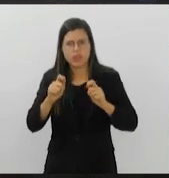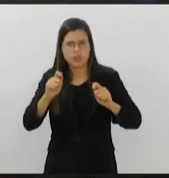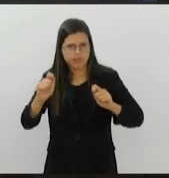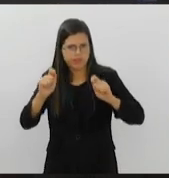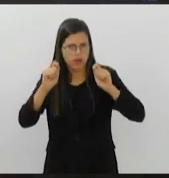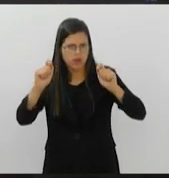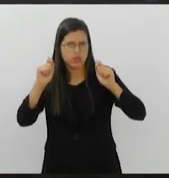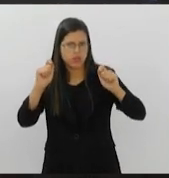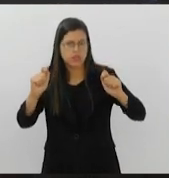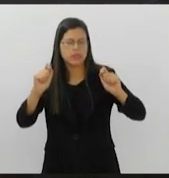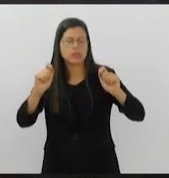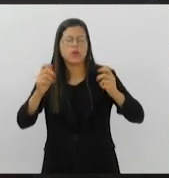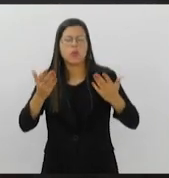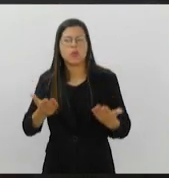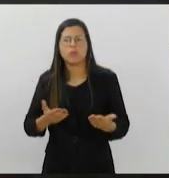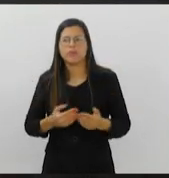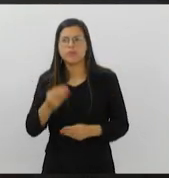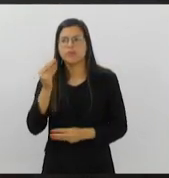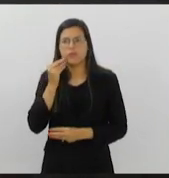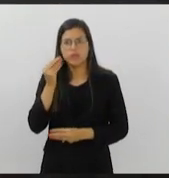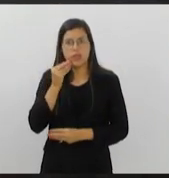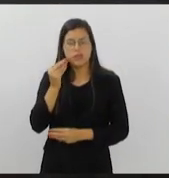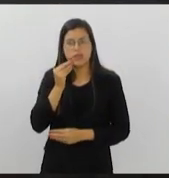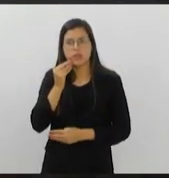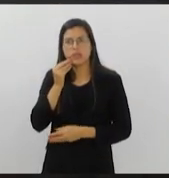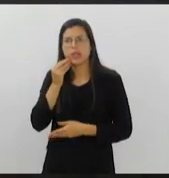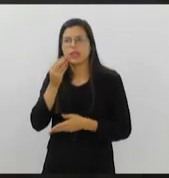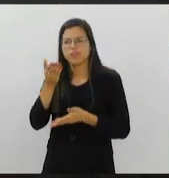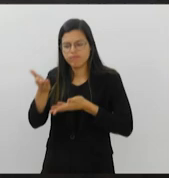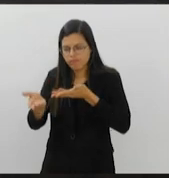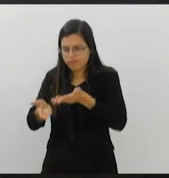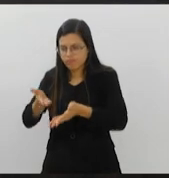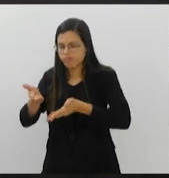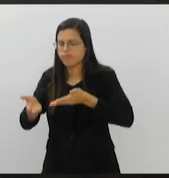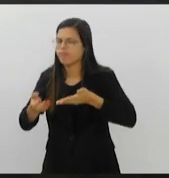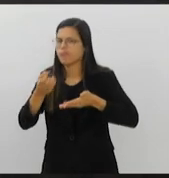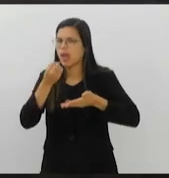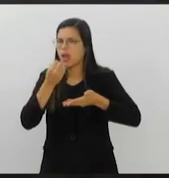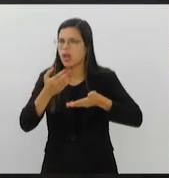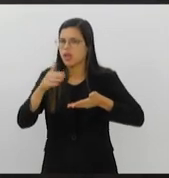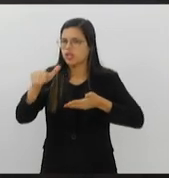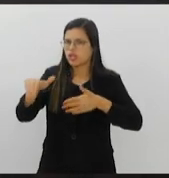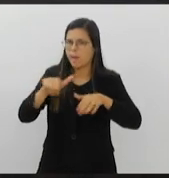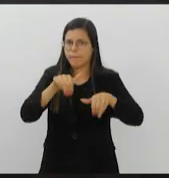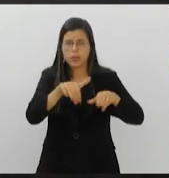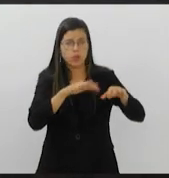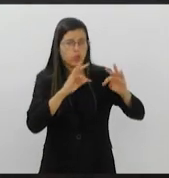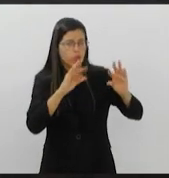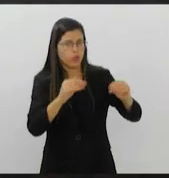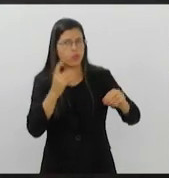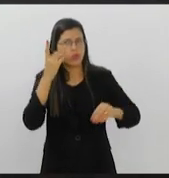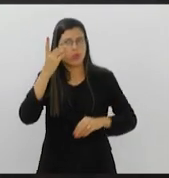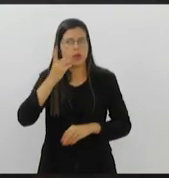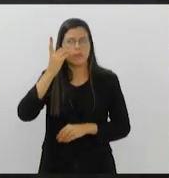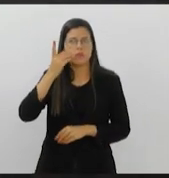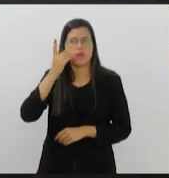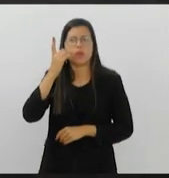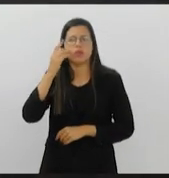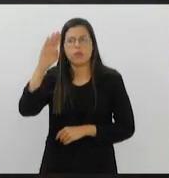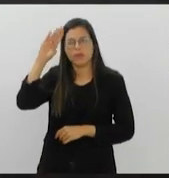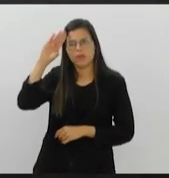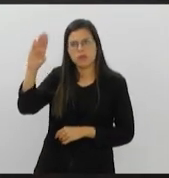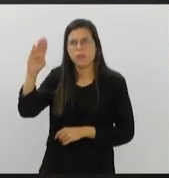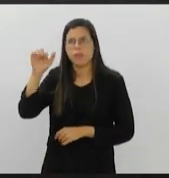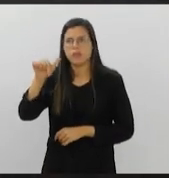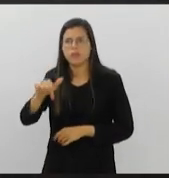tá? Tentei tratá-los da melhor maneira possível, chamei todos os deputados, em especial os que cuidam dos servidores,